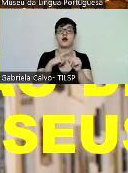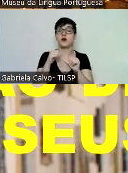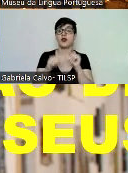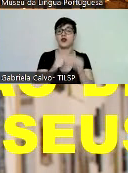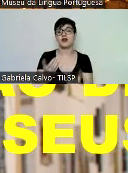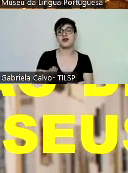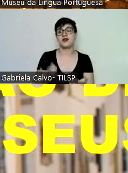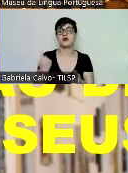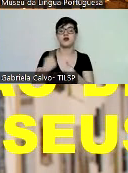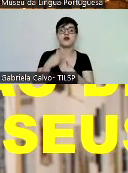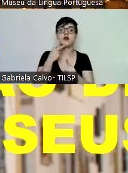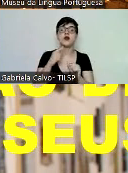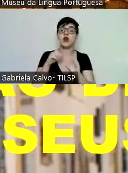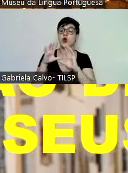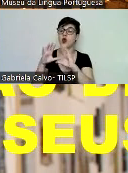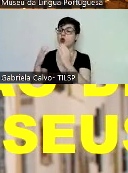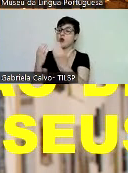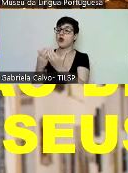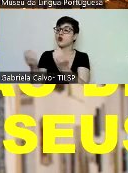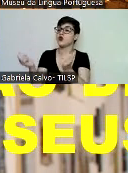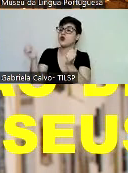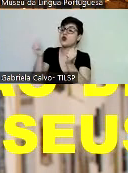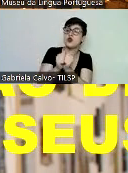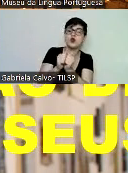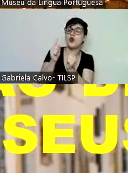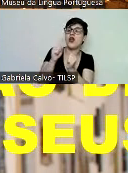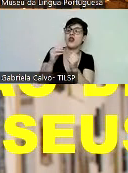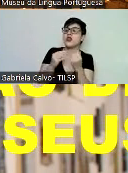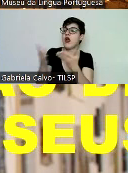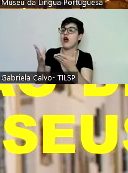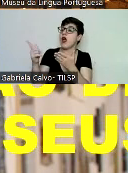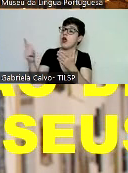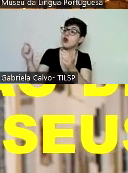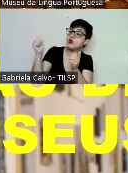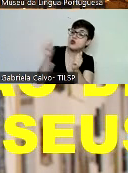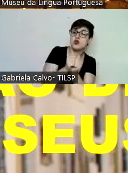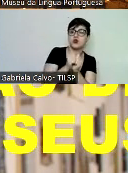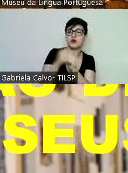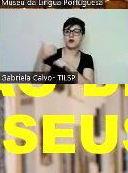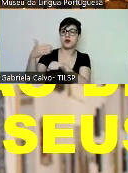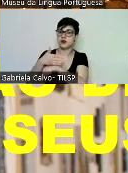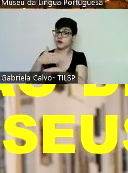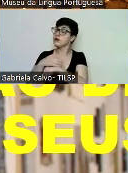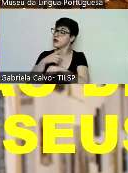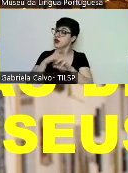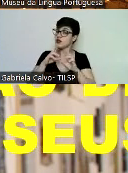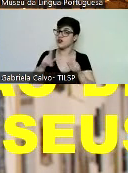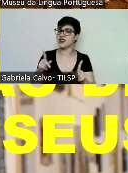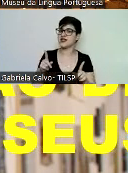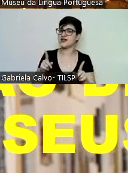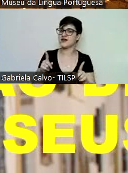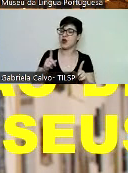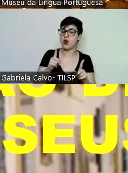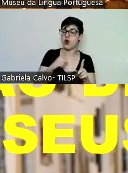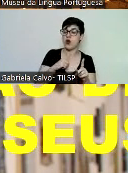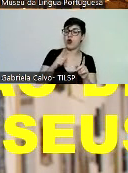com as comunidades e não para as comunidades então isso tem uma alteração mesmo de ordem assim é muito grande